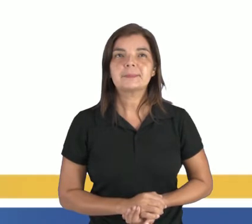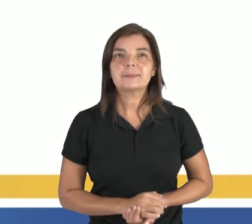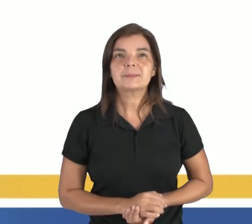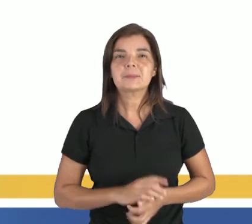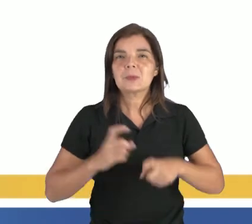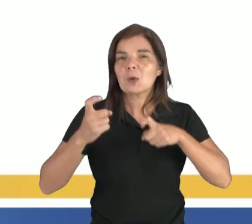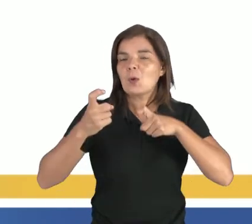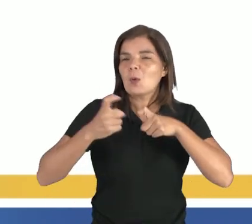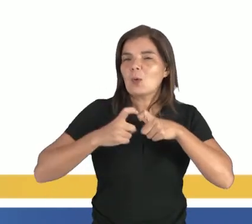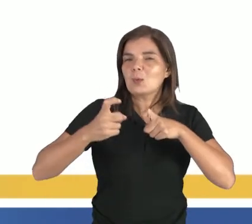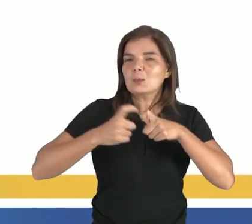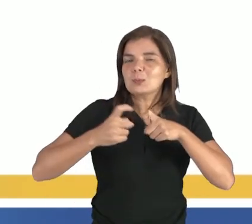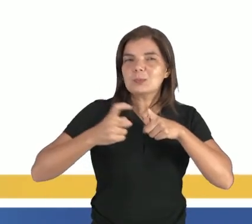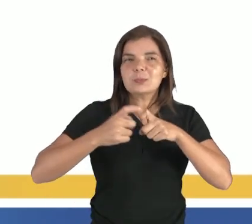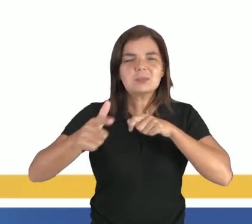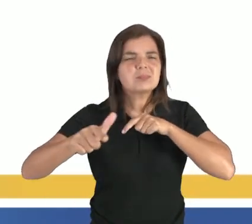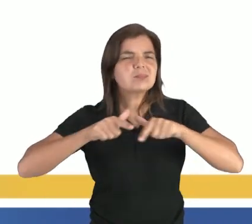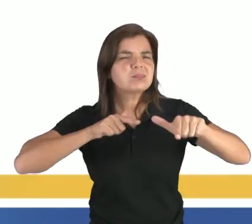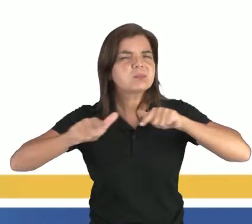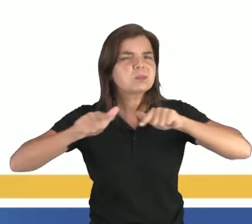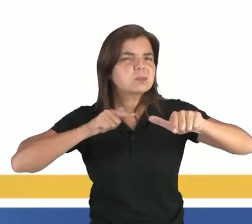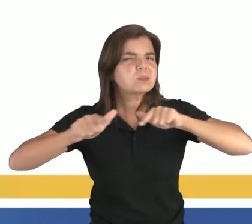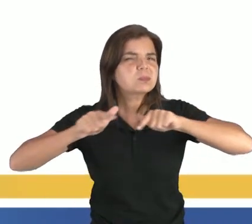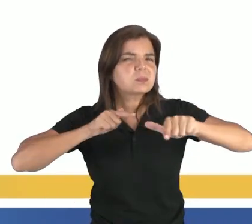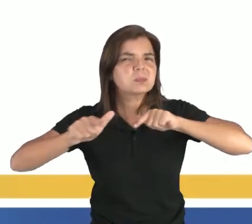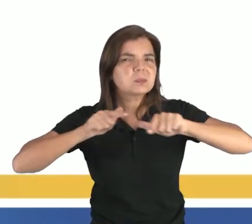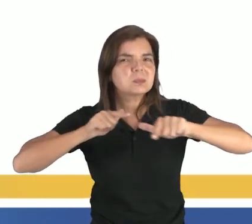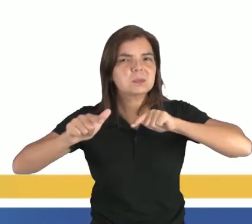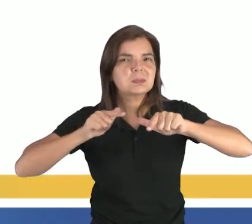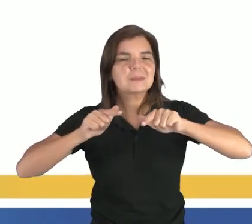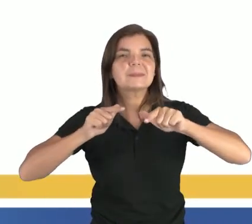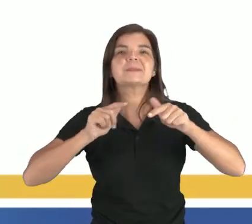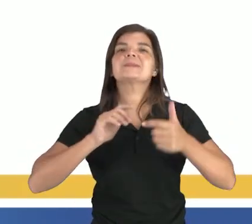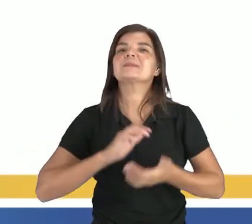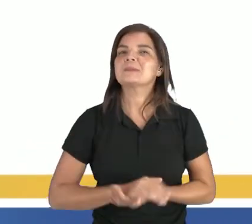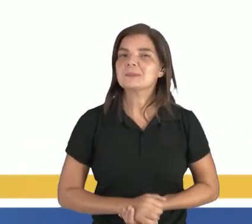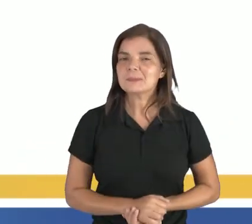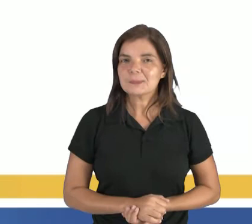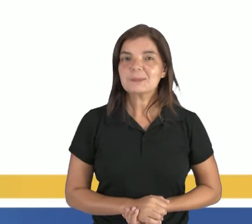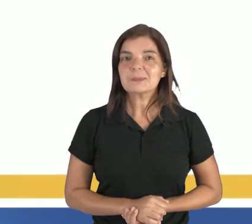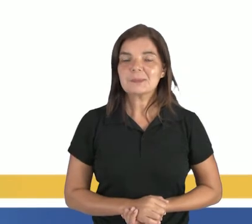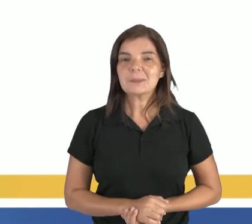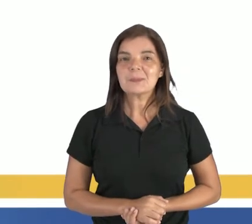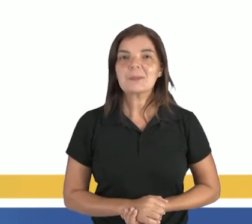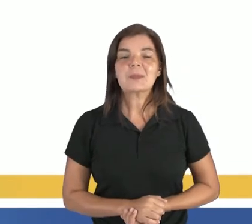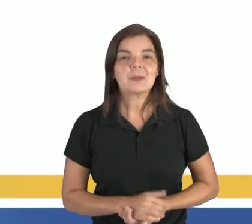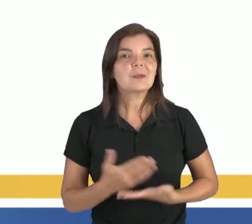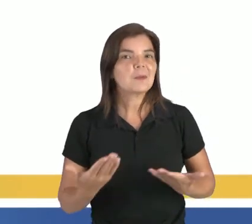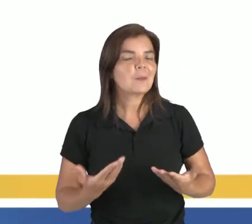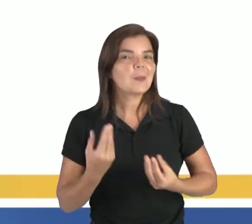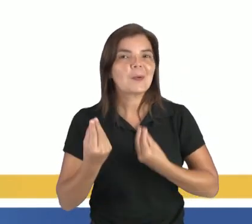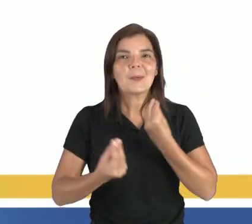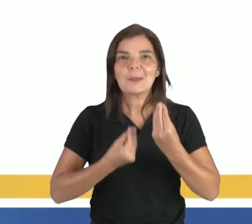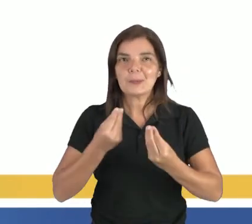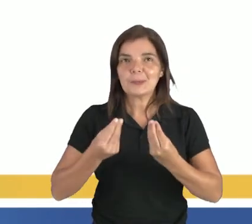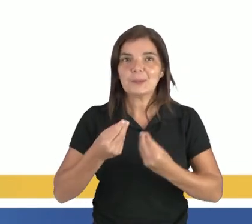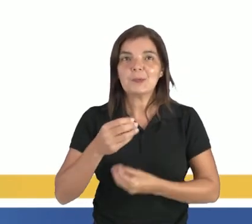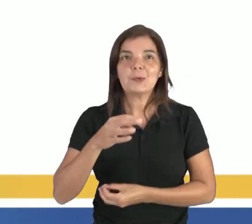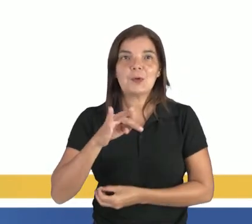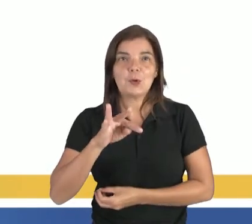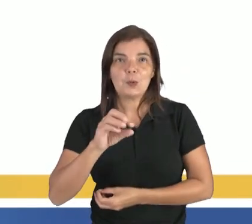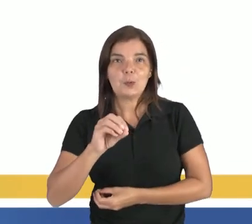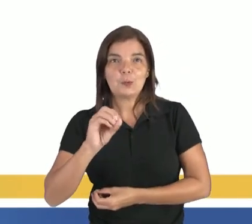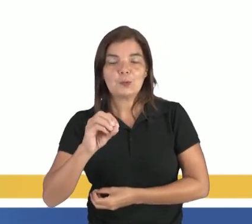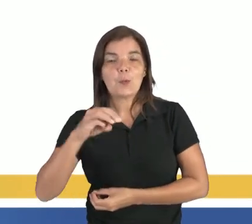work too much. Médicos trabalham bastante, muito, demais. Como que eu traduzo?